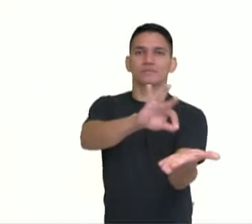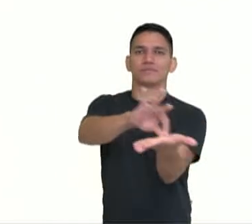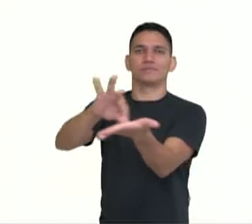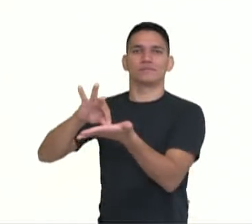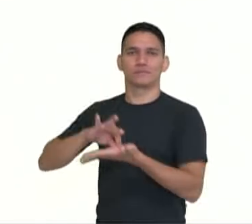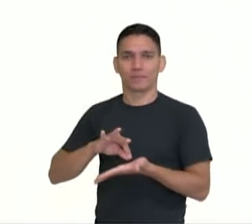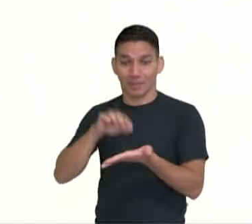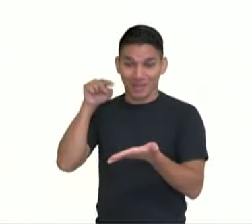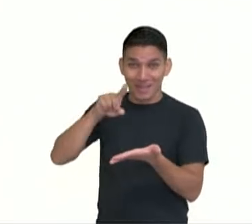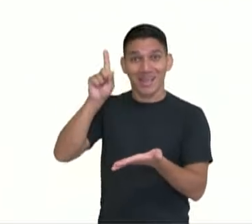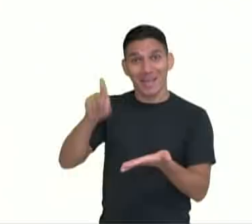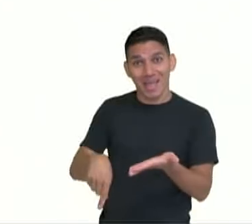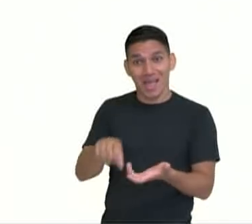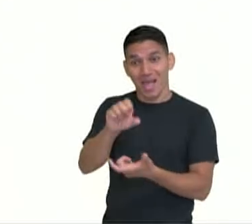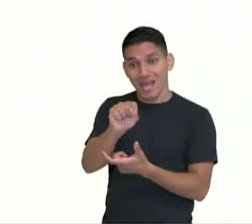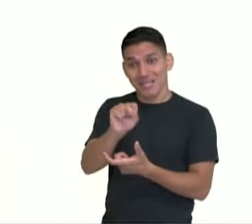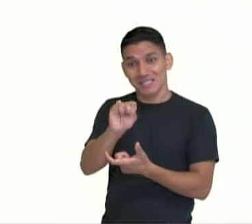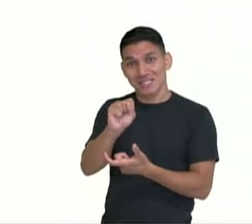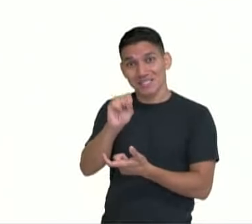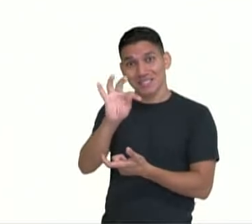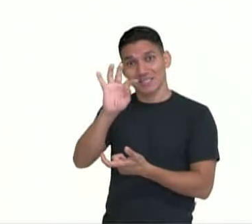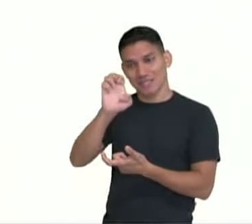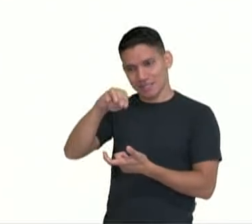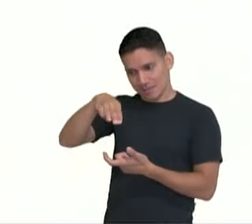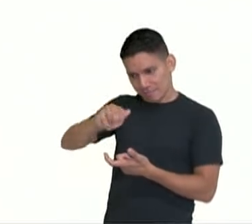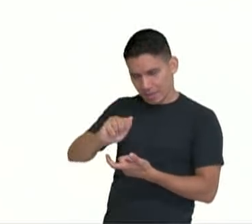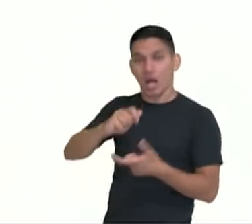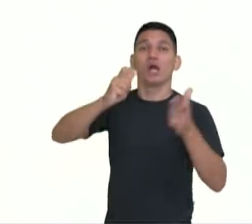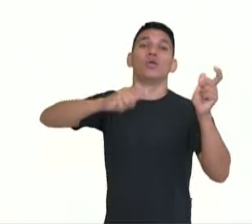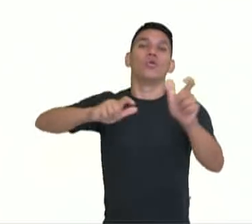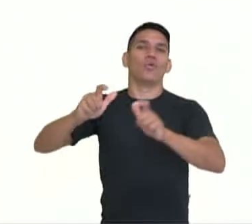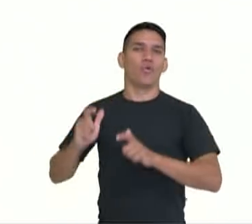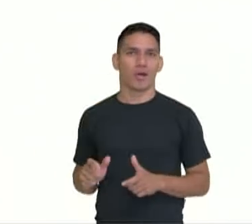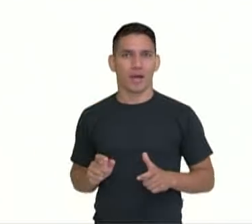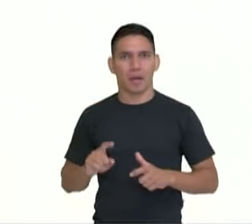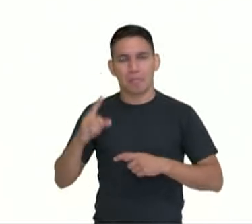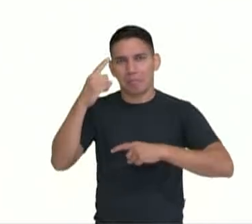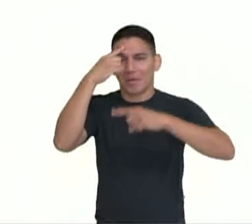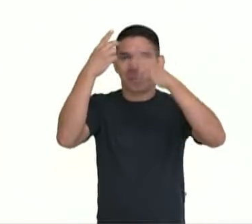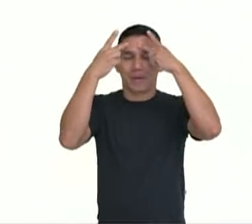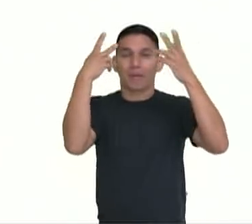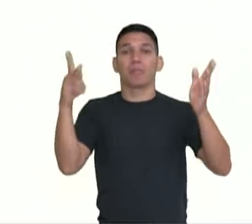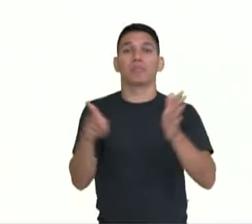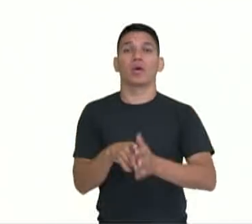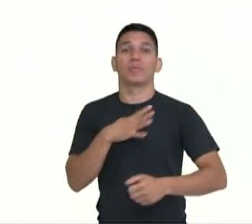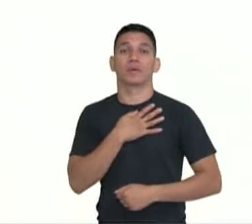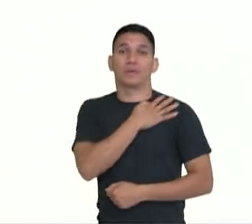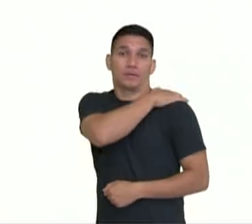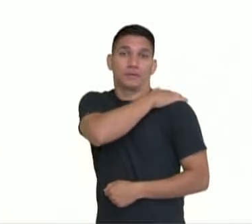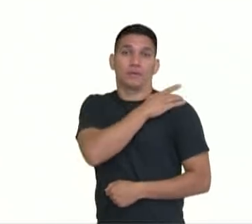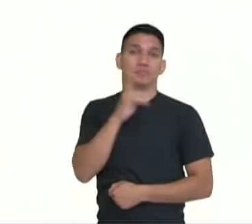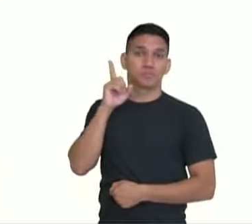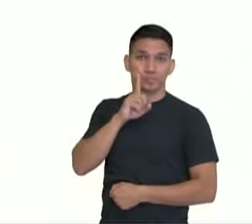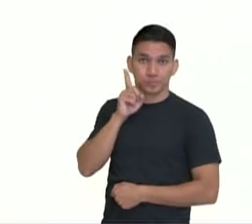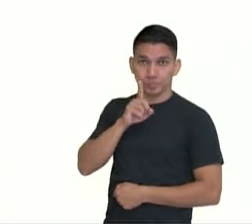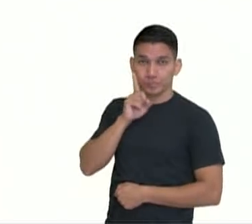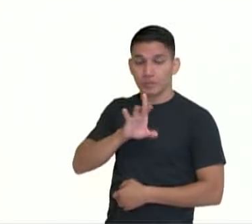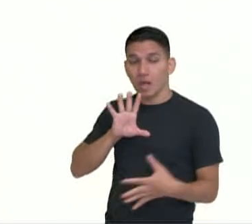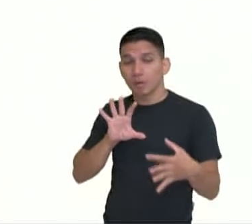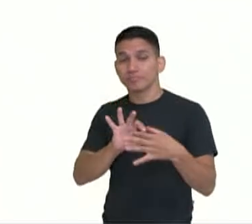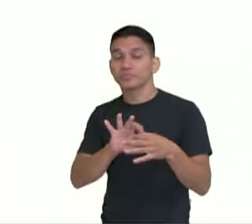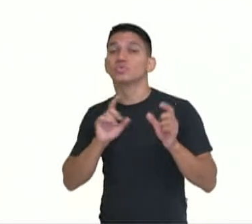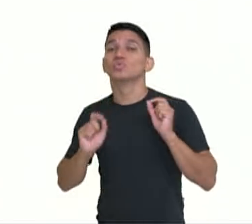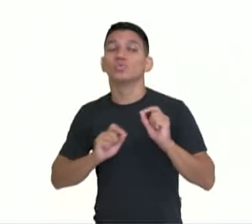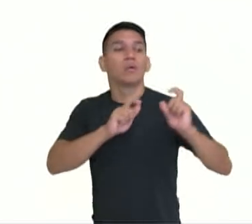um sistema de localização que foi desenvolvido pelos militares norte-americanos para